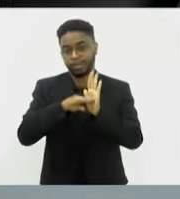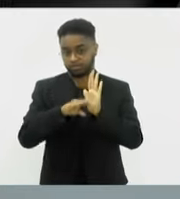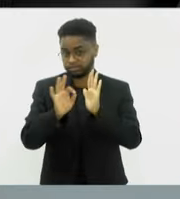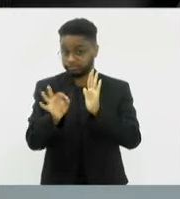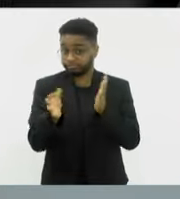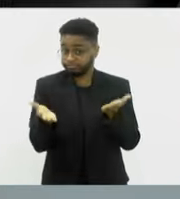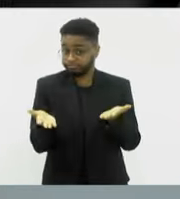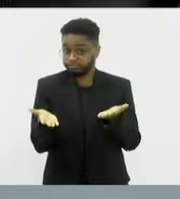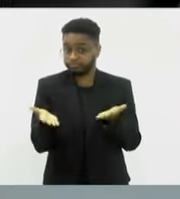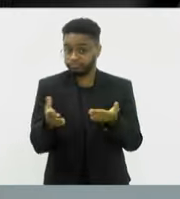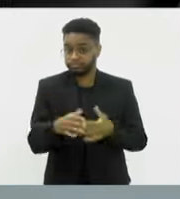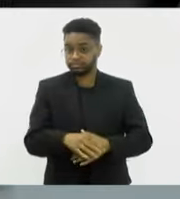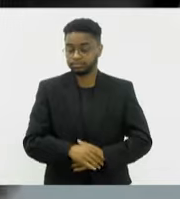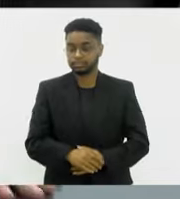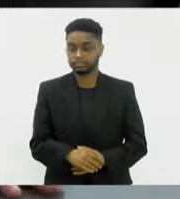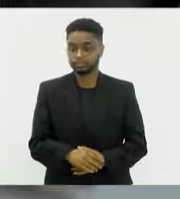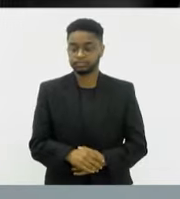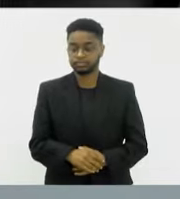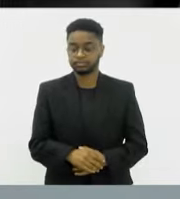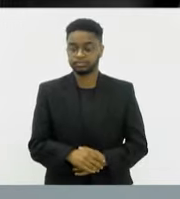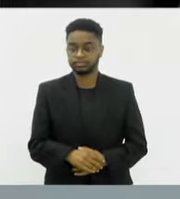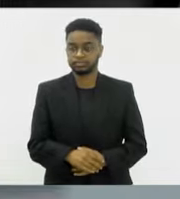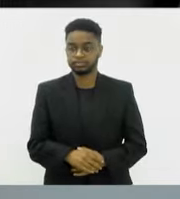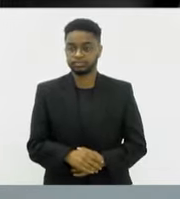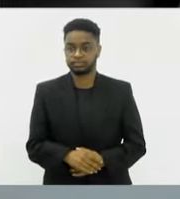Bom. Agora,